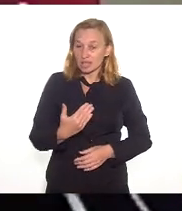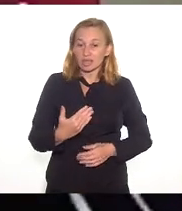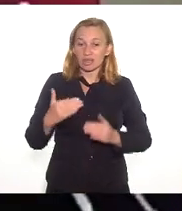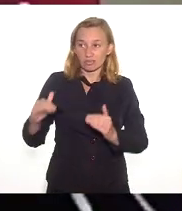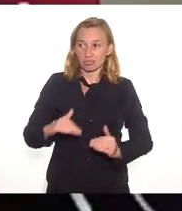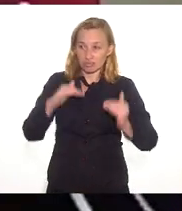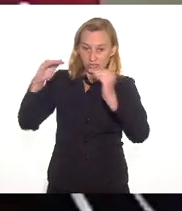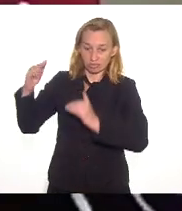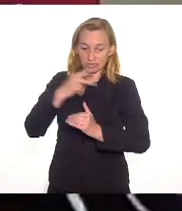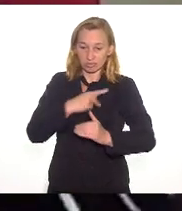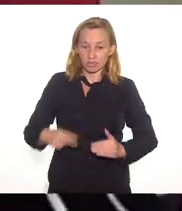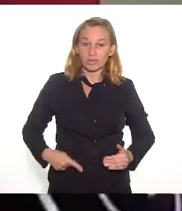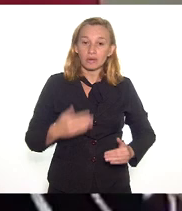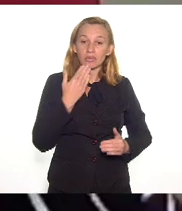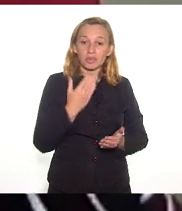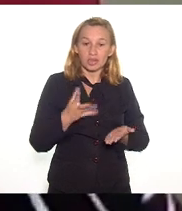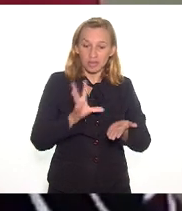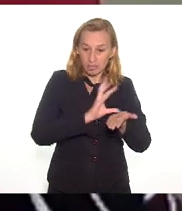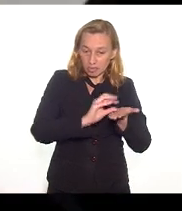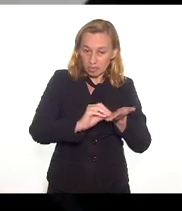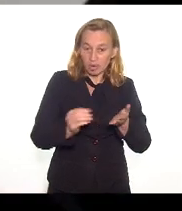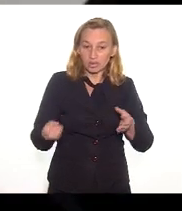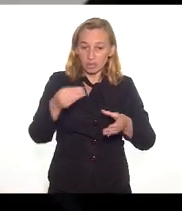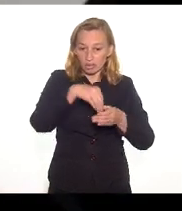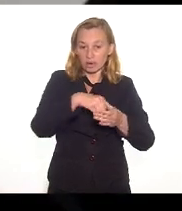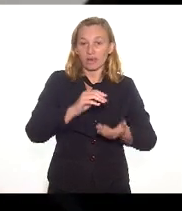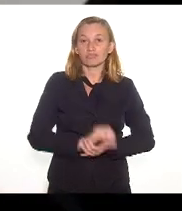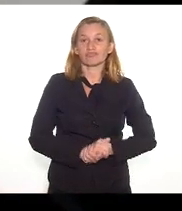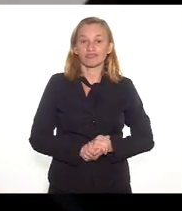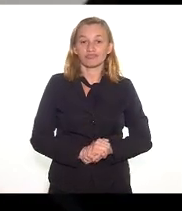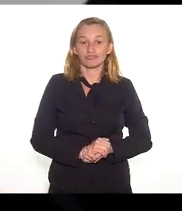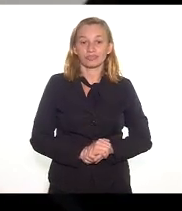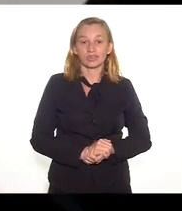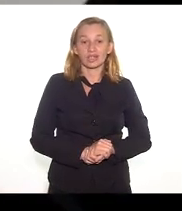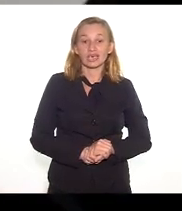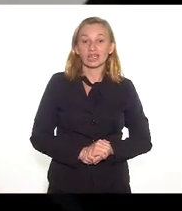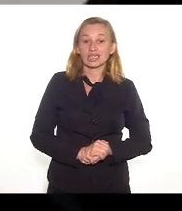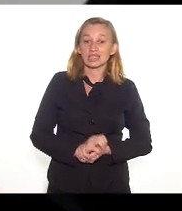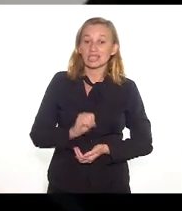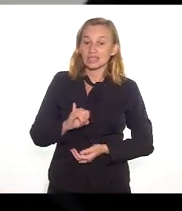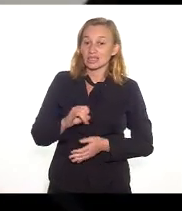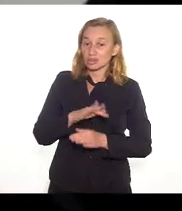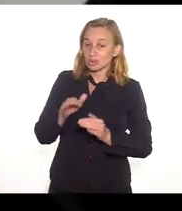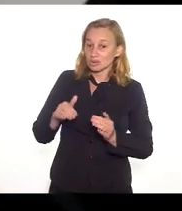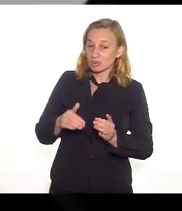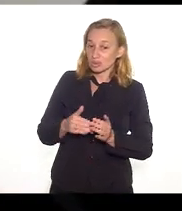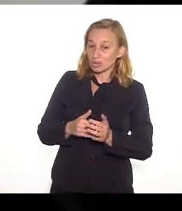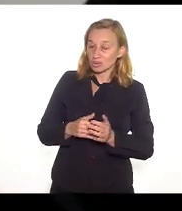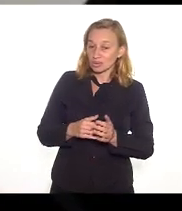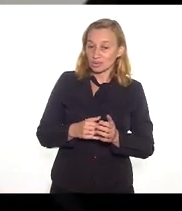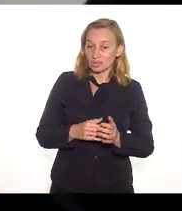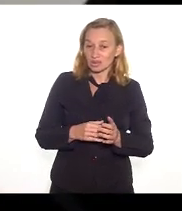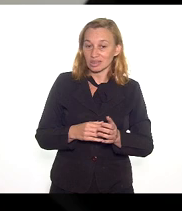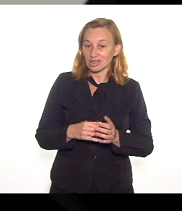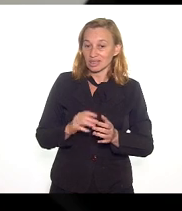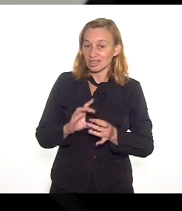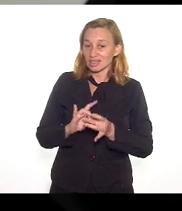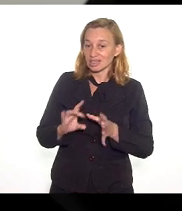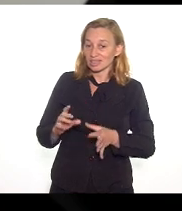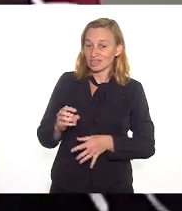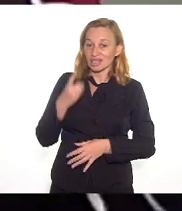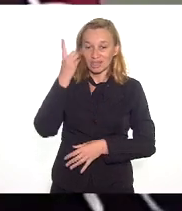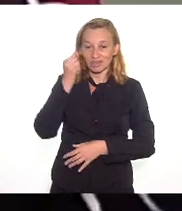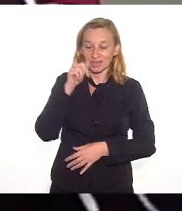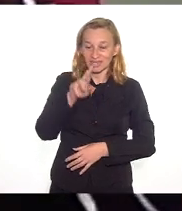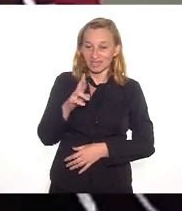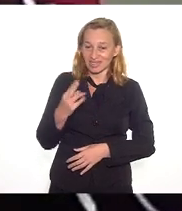Excelência para colocar em pauta. Eu ponho em pauta, se Vossas Excelências conceder ao deputado Rosenberg ex coautoria.